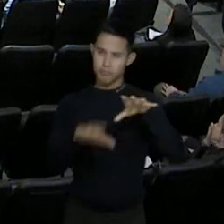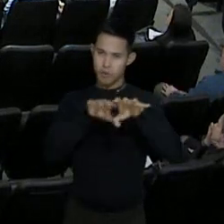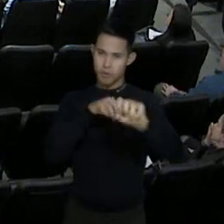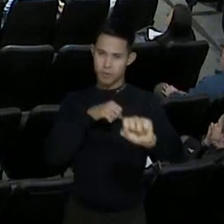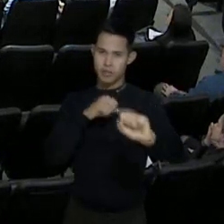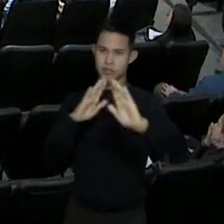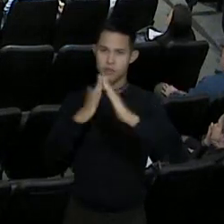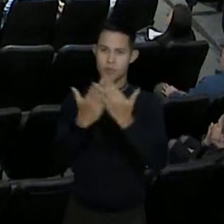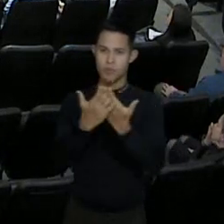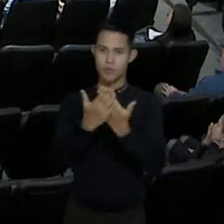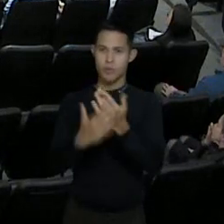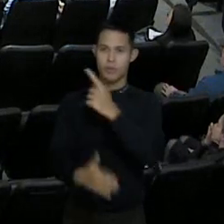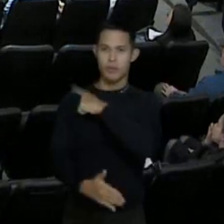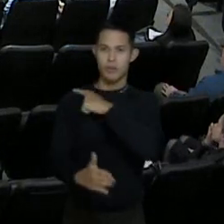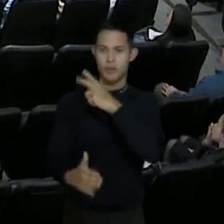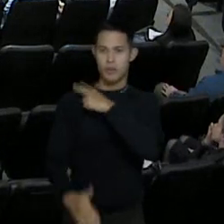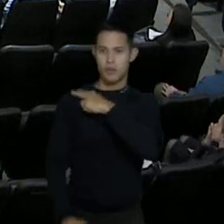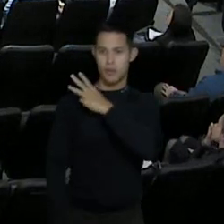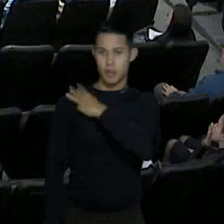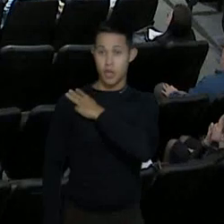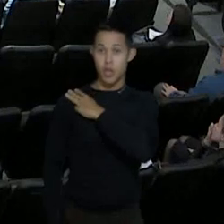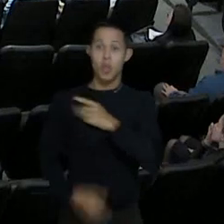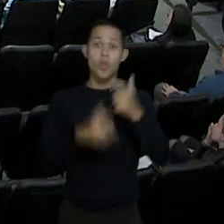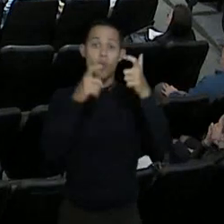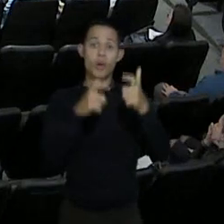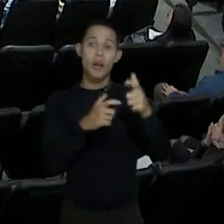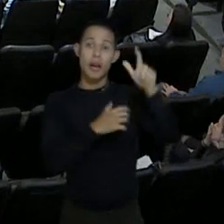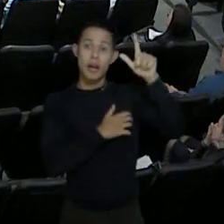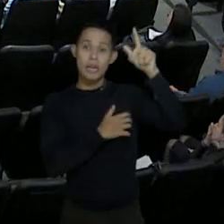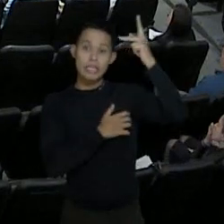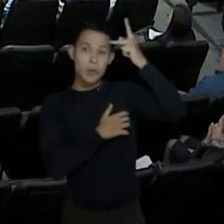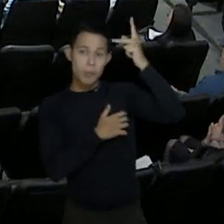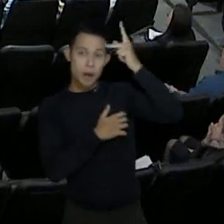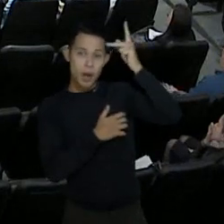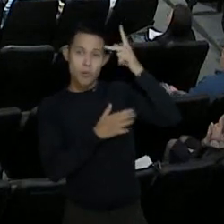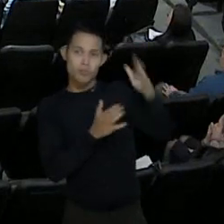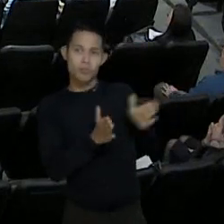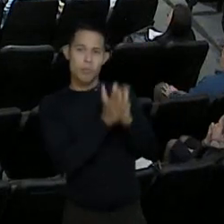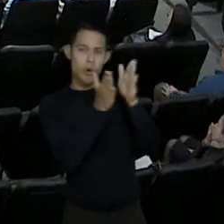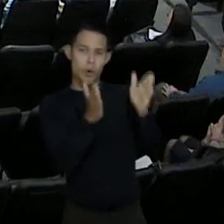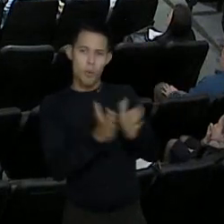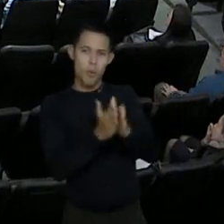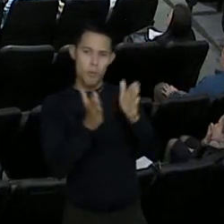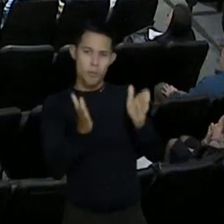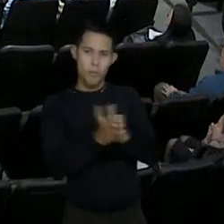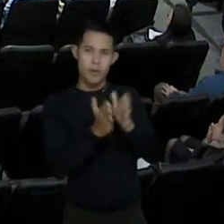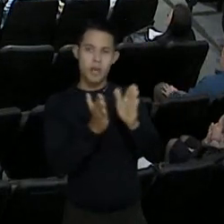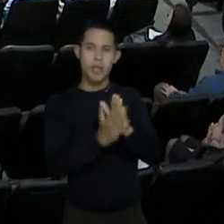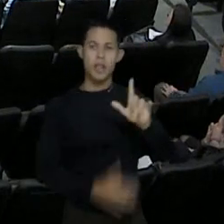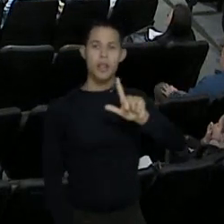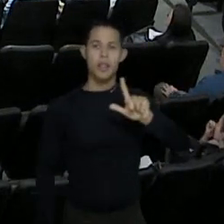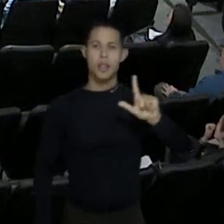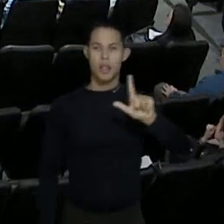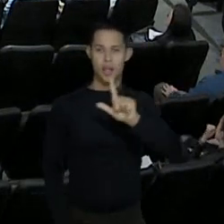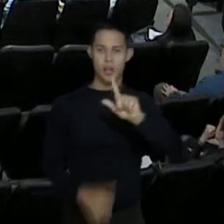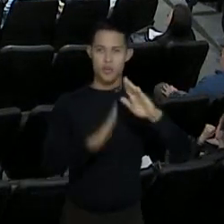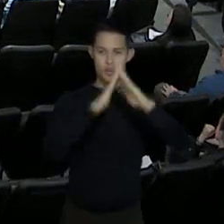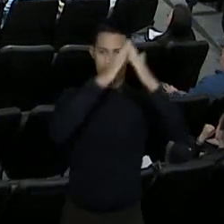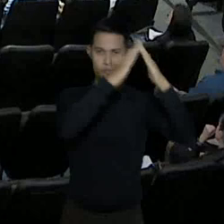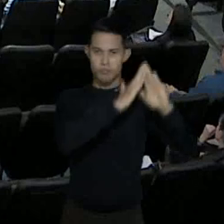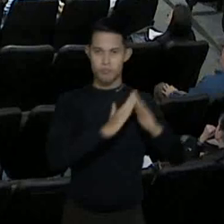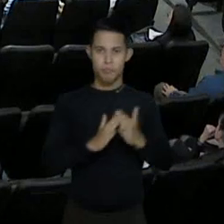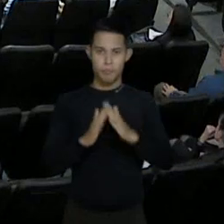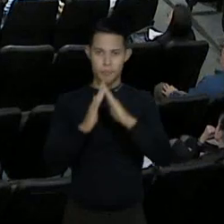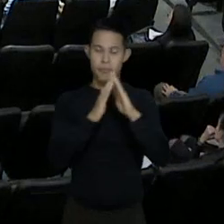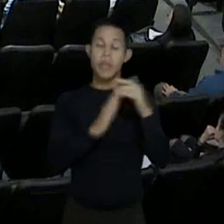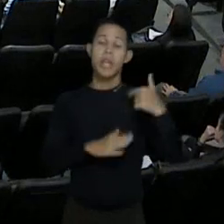médio da zona leste de São Paulo região bem periférica de São Paulo eh e depois que eu terminei a formação